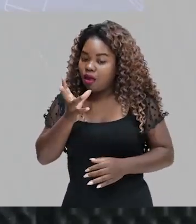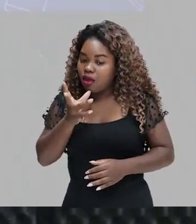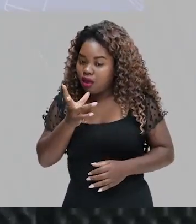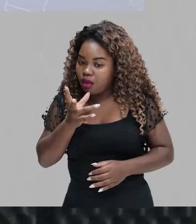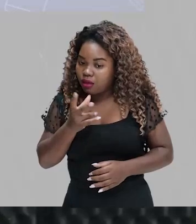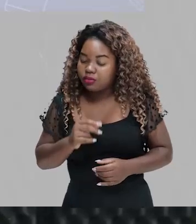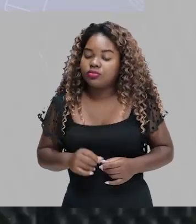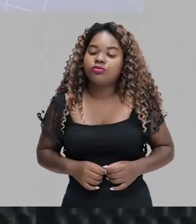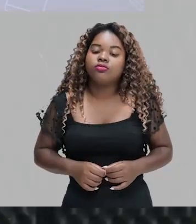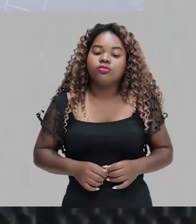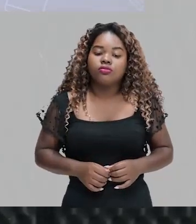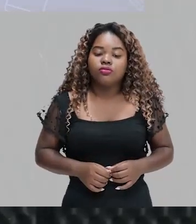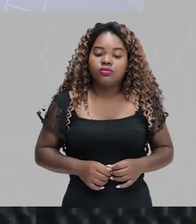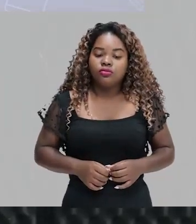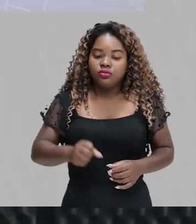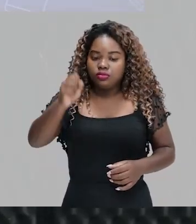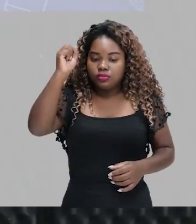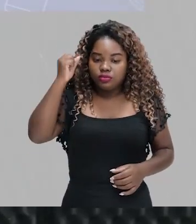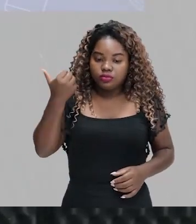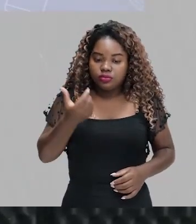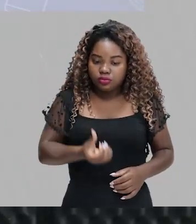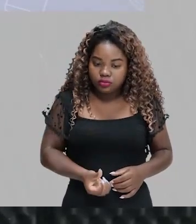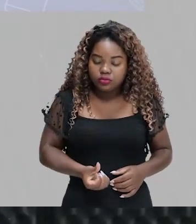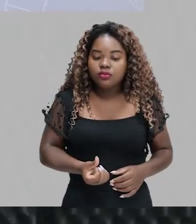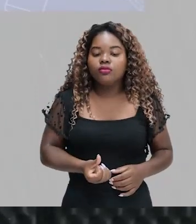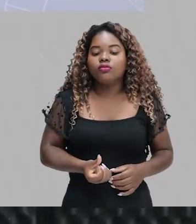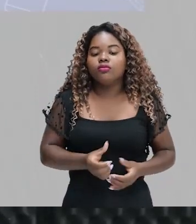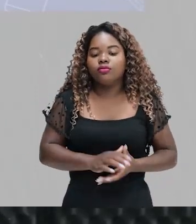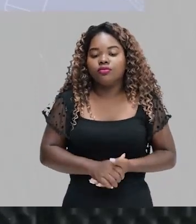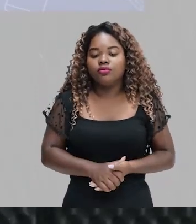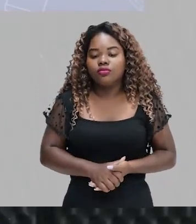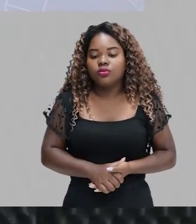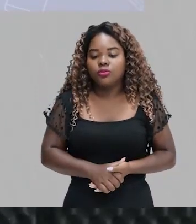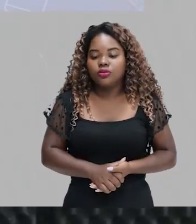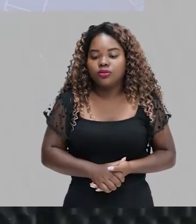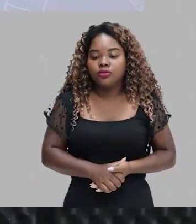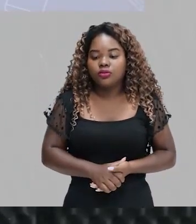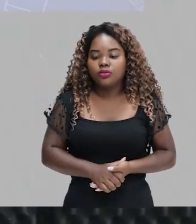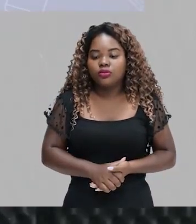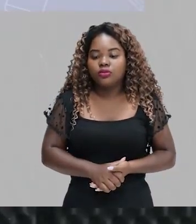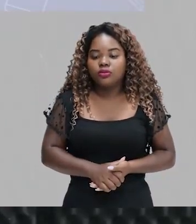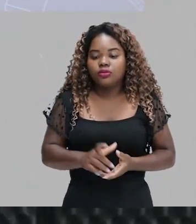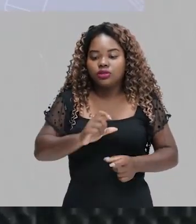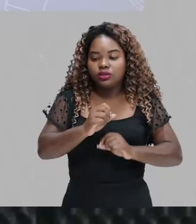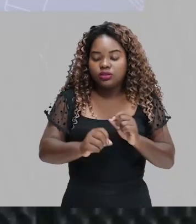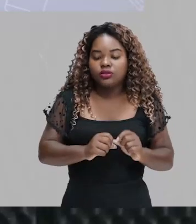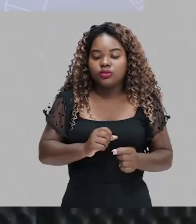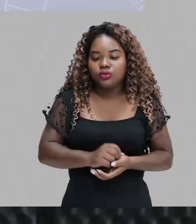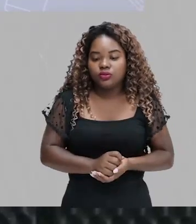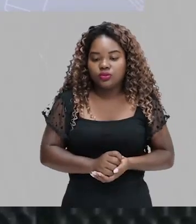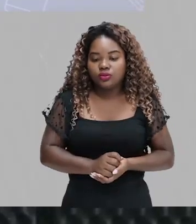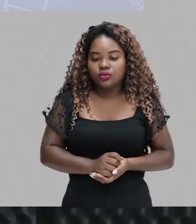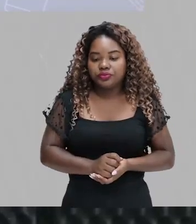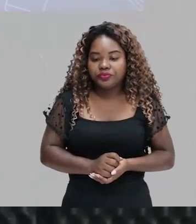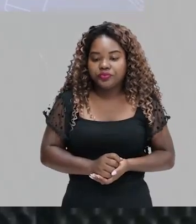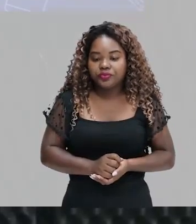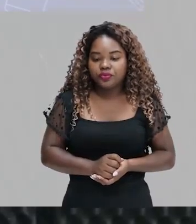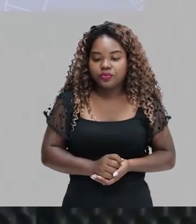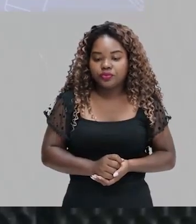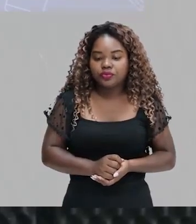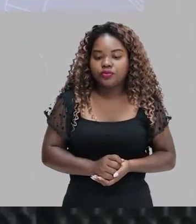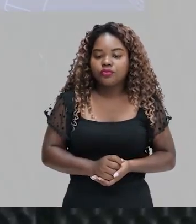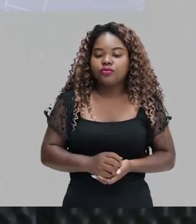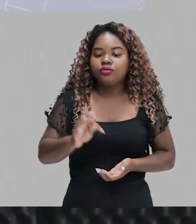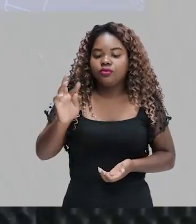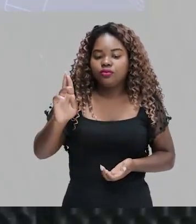do pré-renascimento. Século XVI, alta renascença, alto renascimento ou Cinquecento ou Cinquecento, é até o nome de um